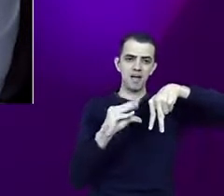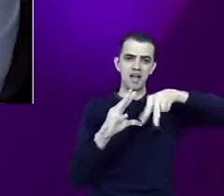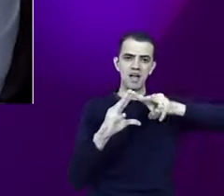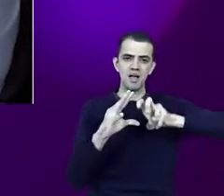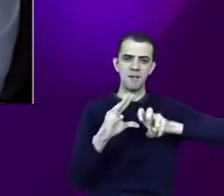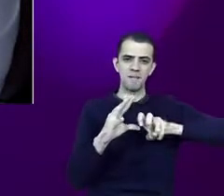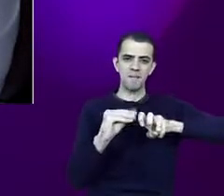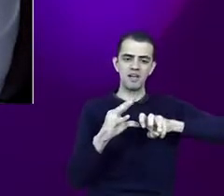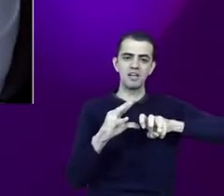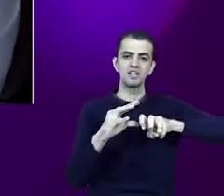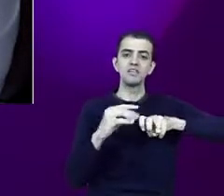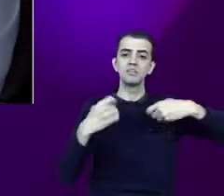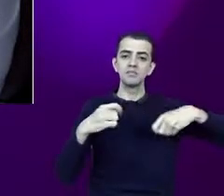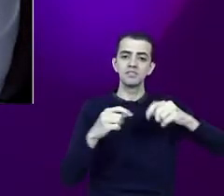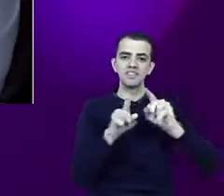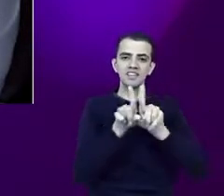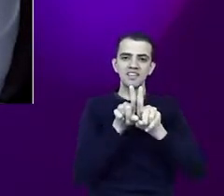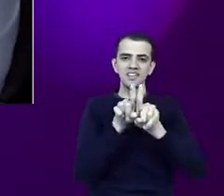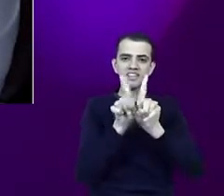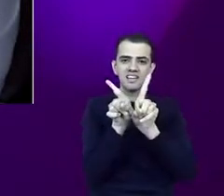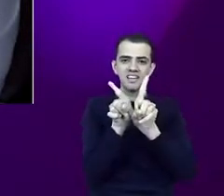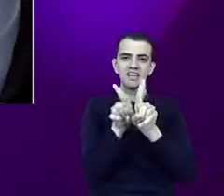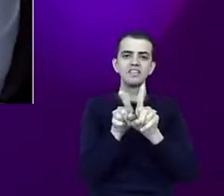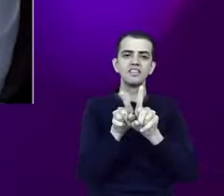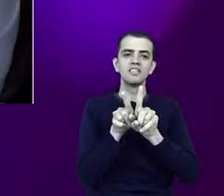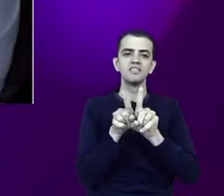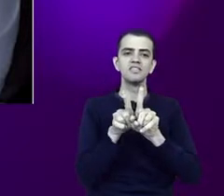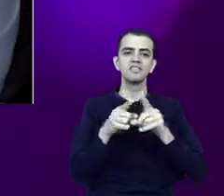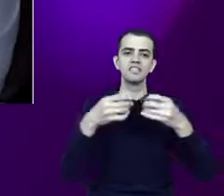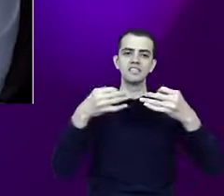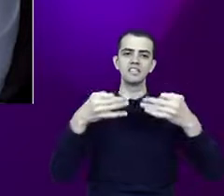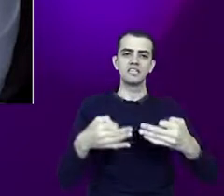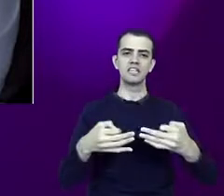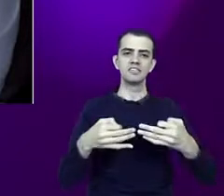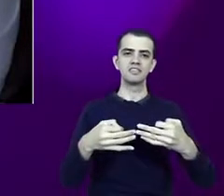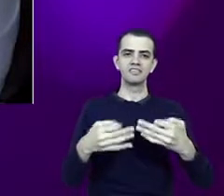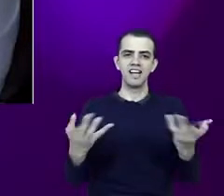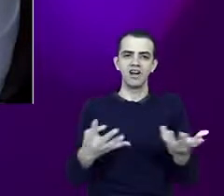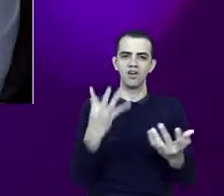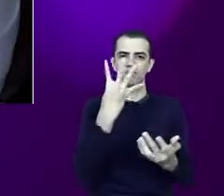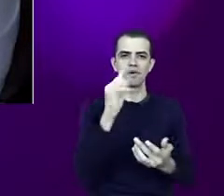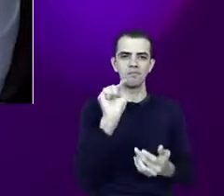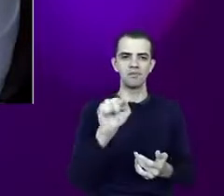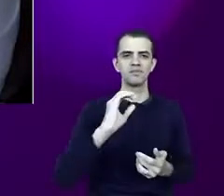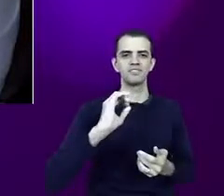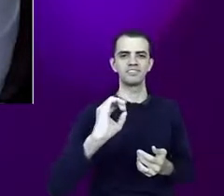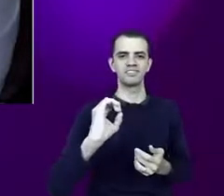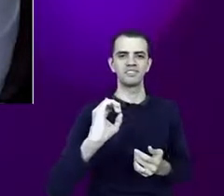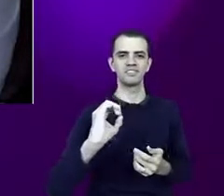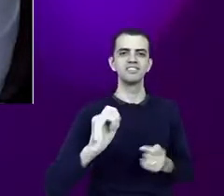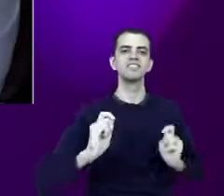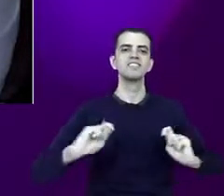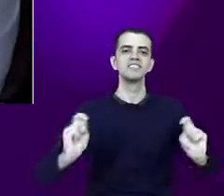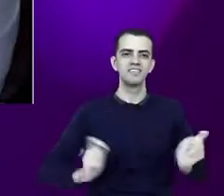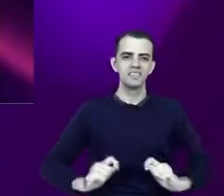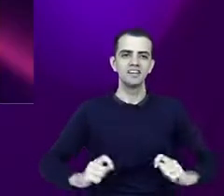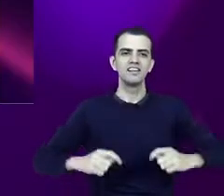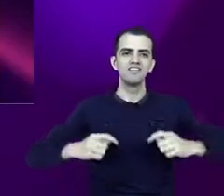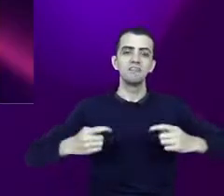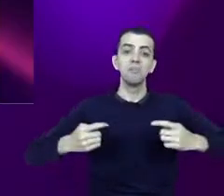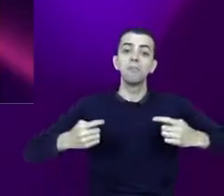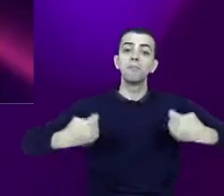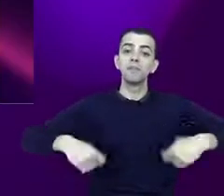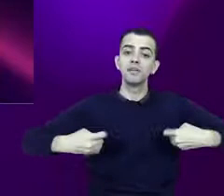na obtenção das imagens, principalmente agora com o programa 4.0, onde é necessário fazer